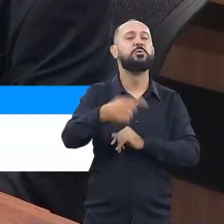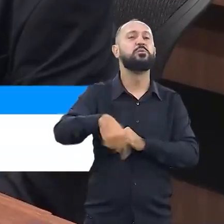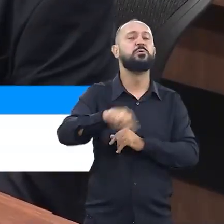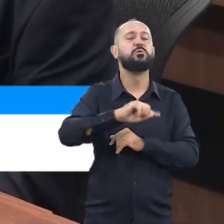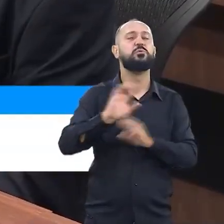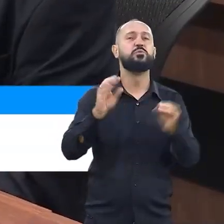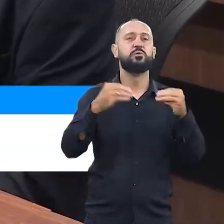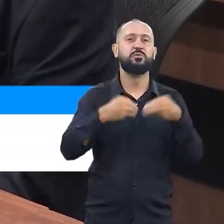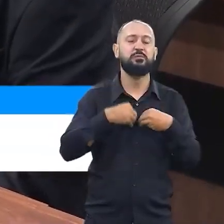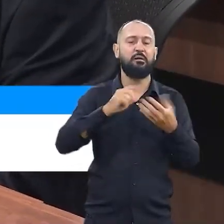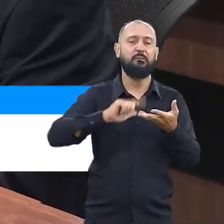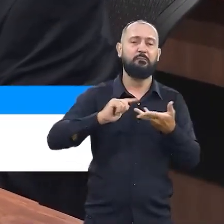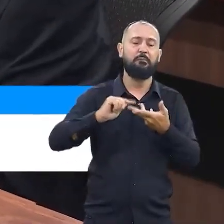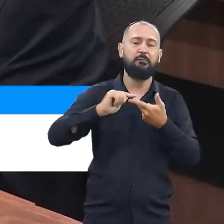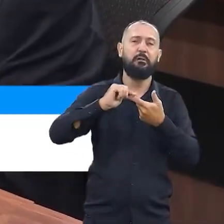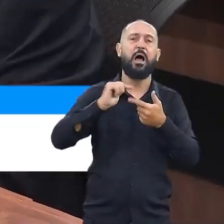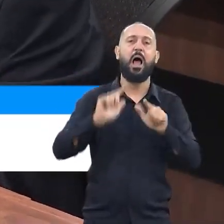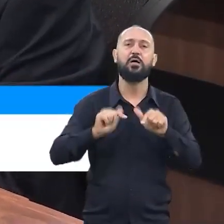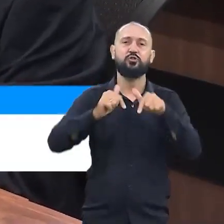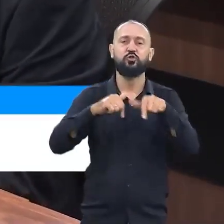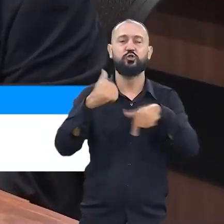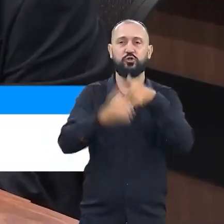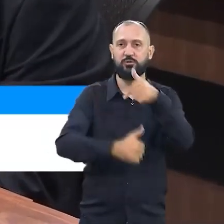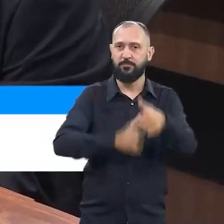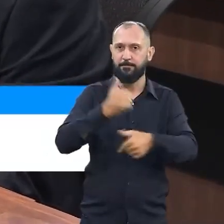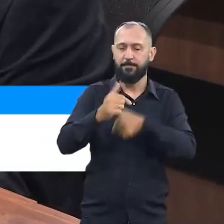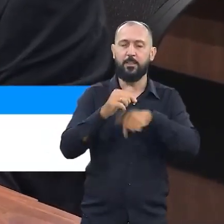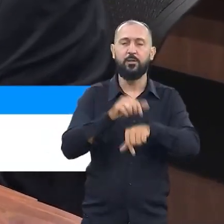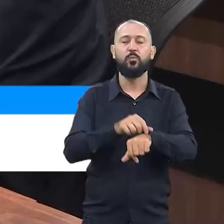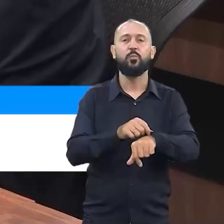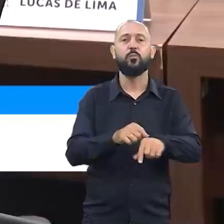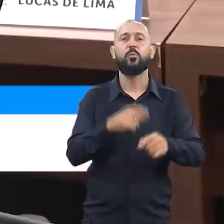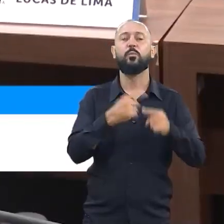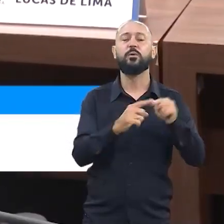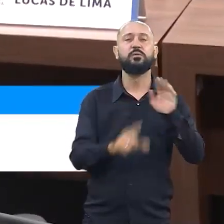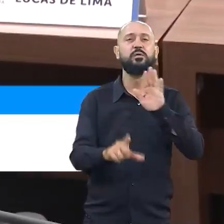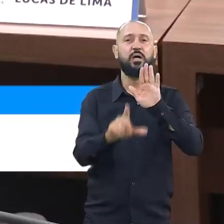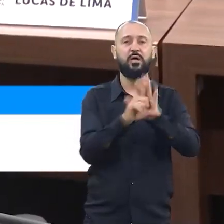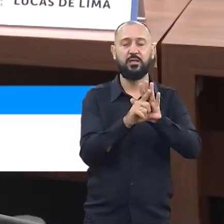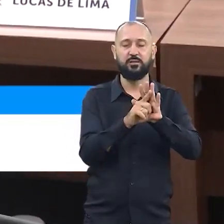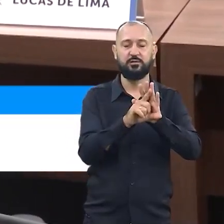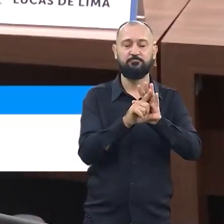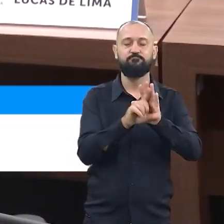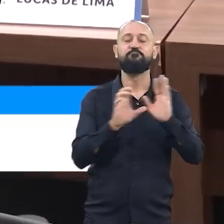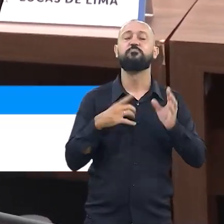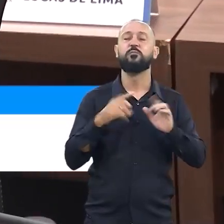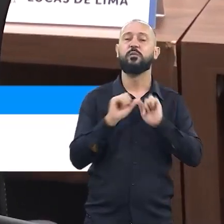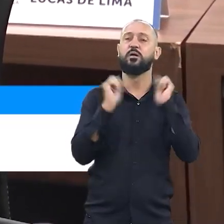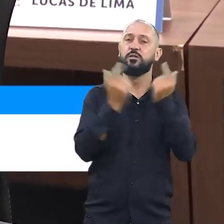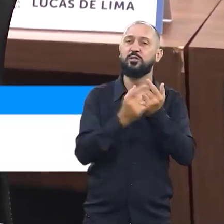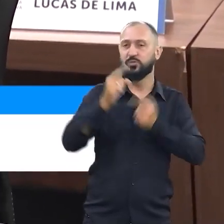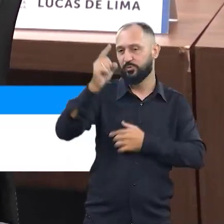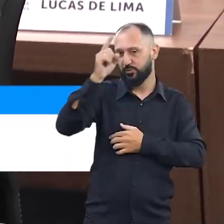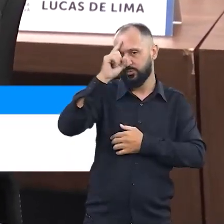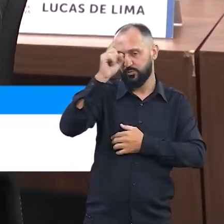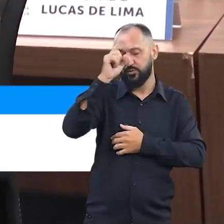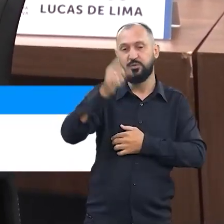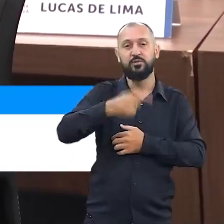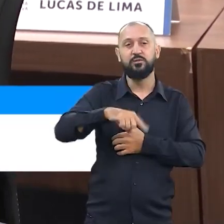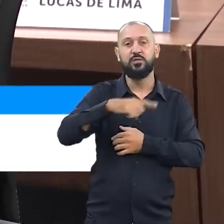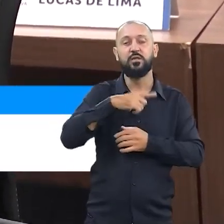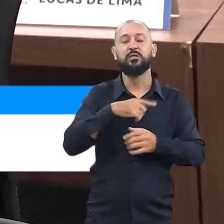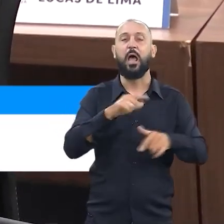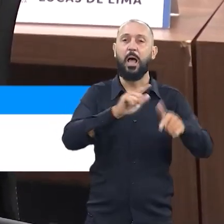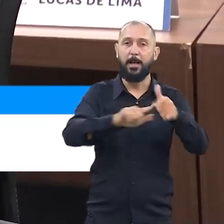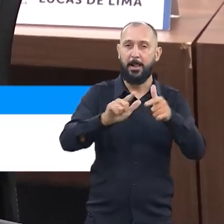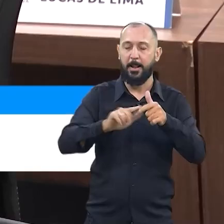O direito dos autistas está retratado em diversas ações parlamentares. Já são várias leis aprovadas pela Lemes que auxiliam no dia a